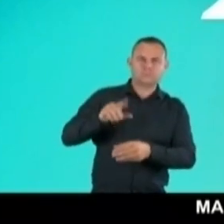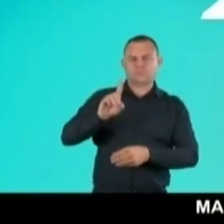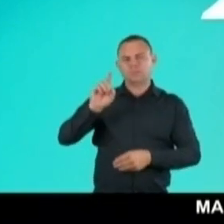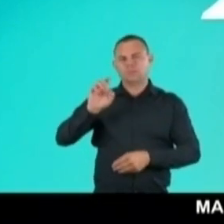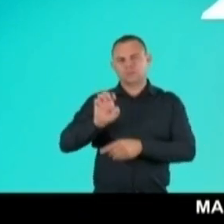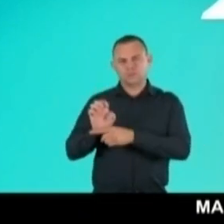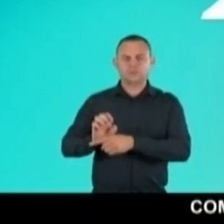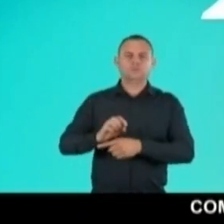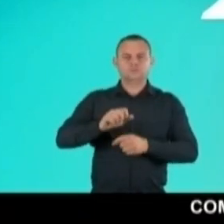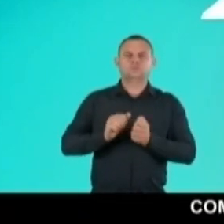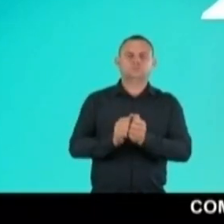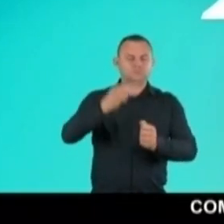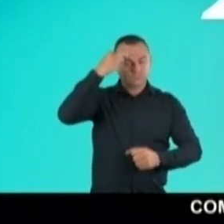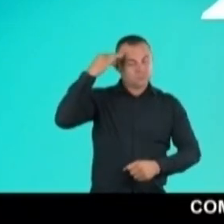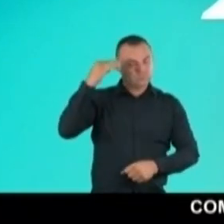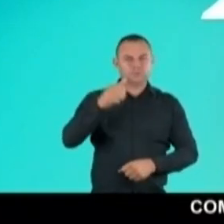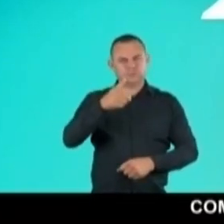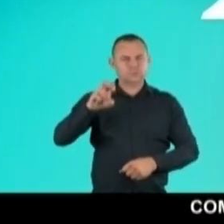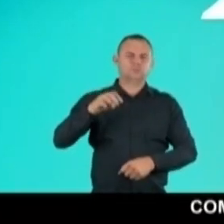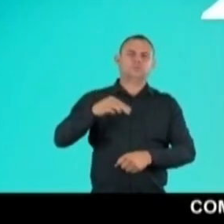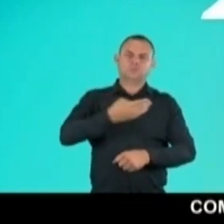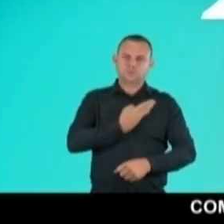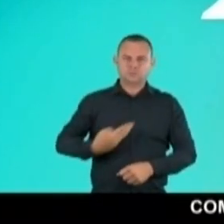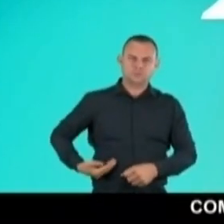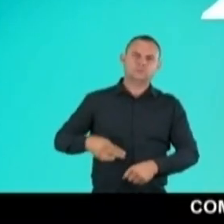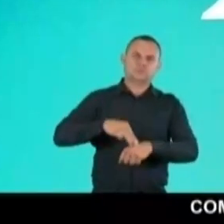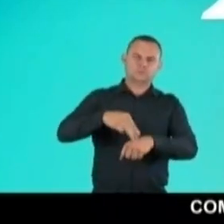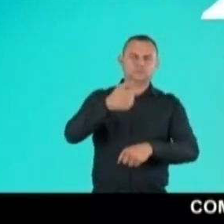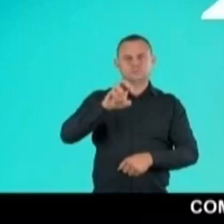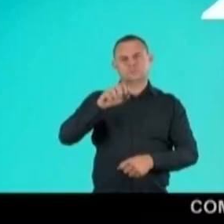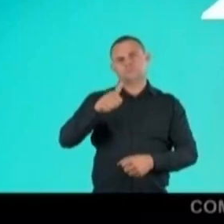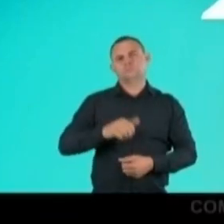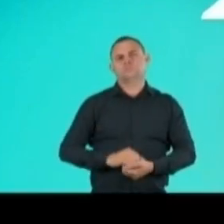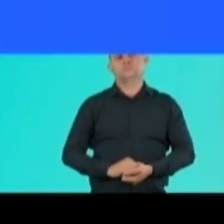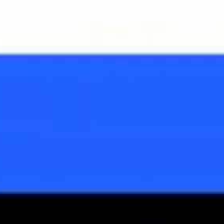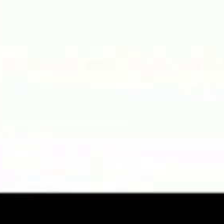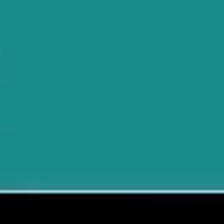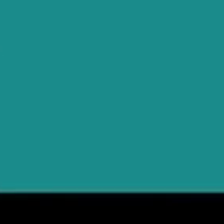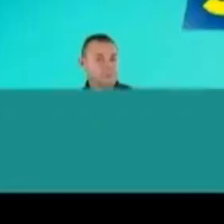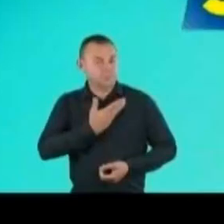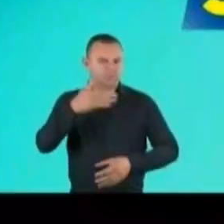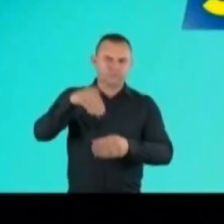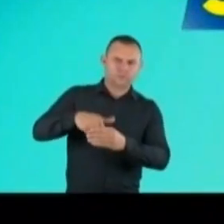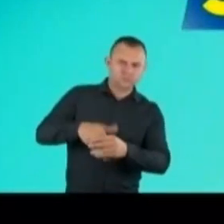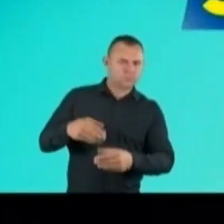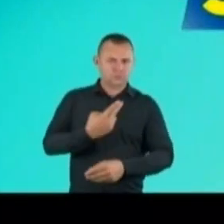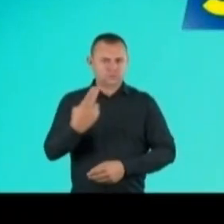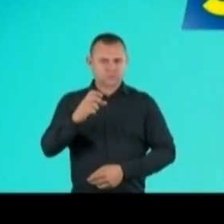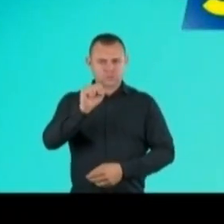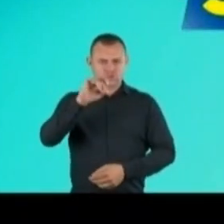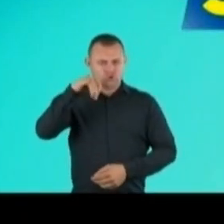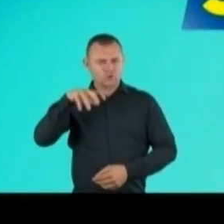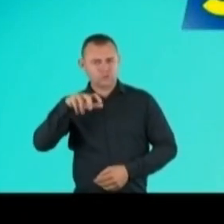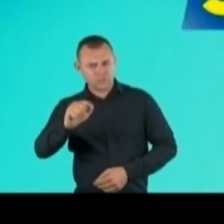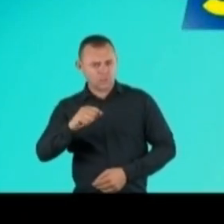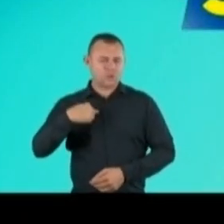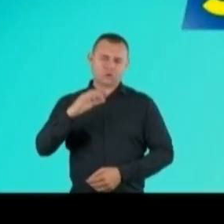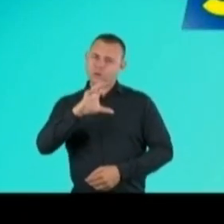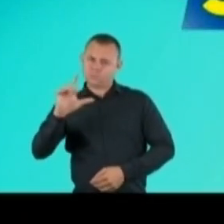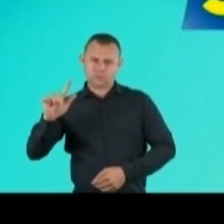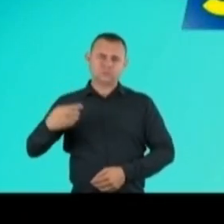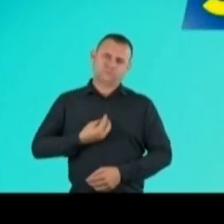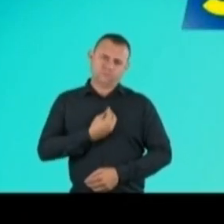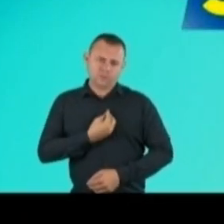22345 para deputado estadual. Continue o Moca e governador 15. Moca, senador 151. Amigos eleitores, sou Sônia Corvalan,